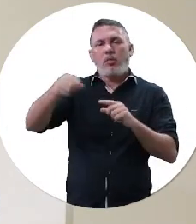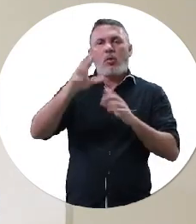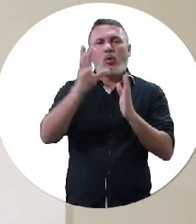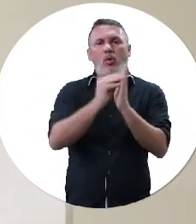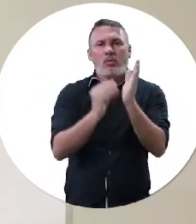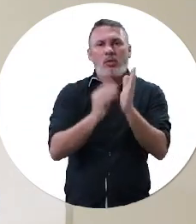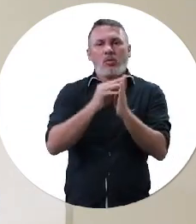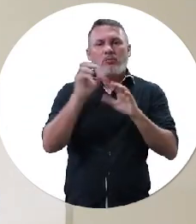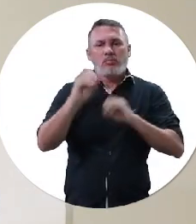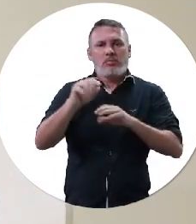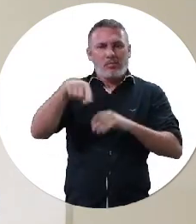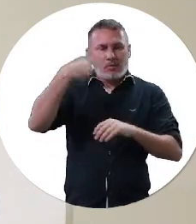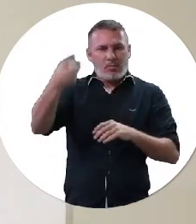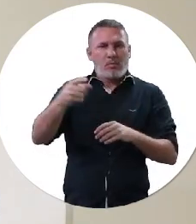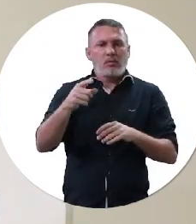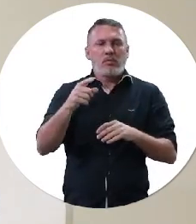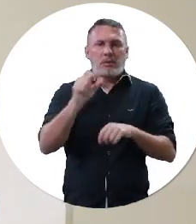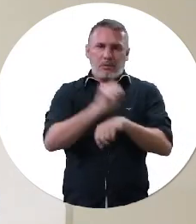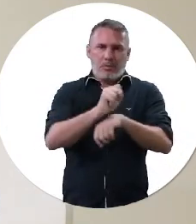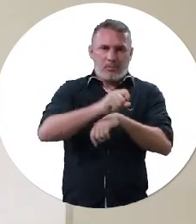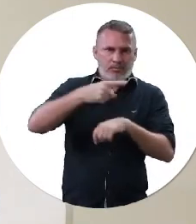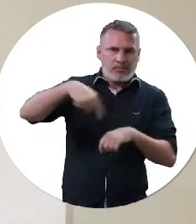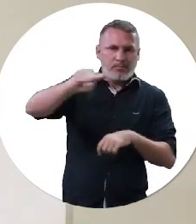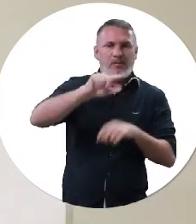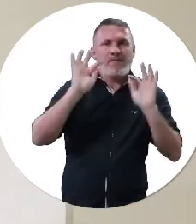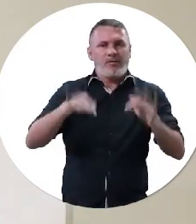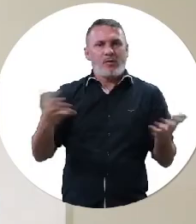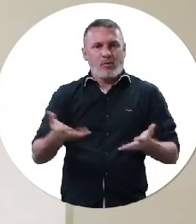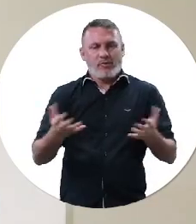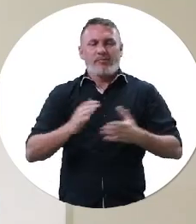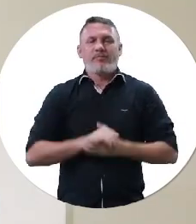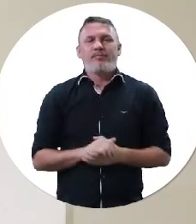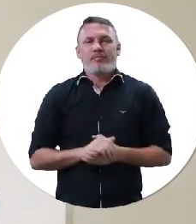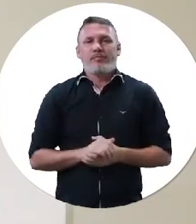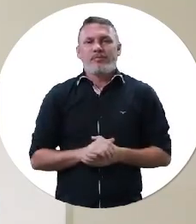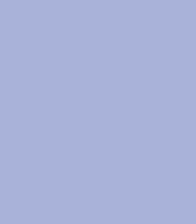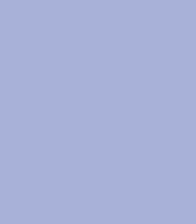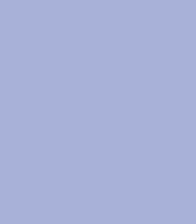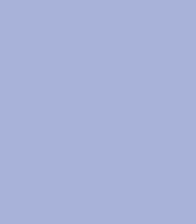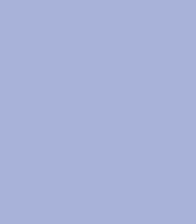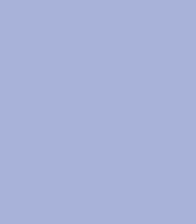que são os próximos conteúdos das aulas que a gente vai ver posteriormente. Por hoje é só.